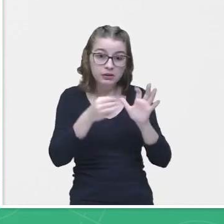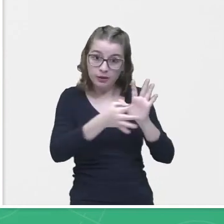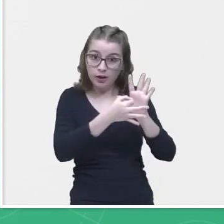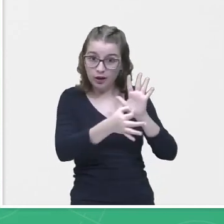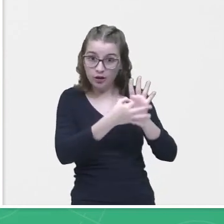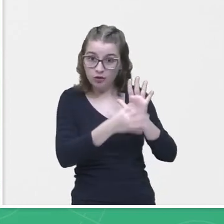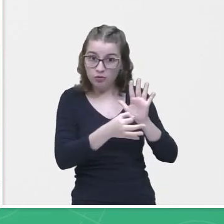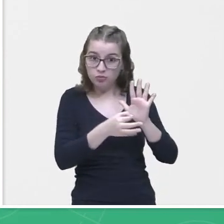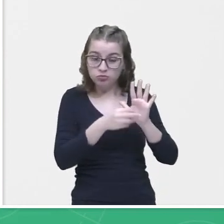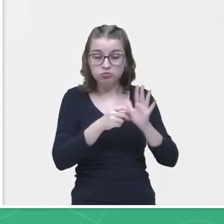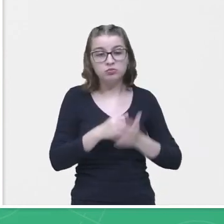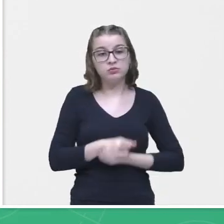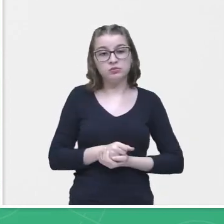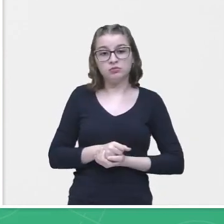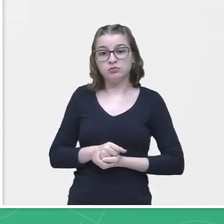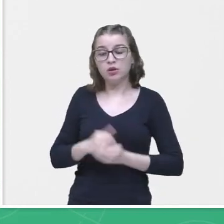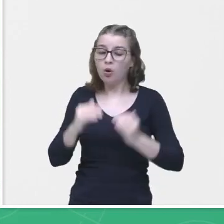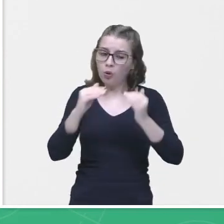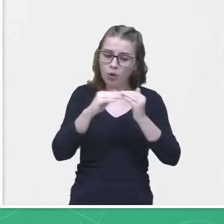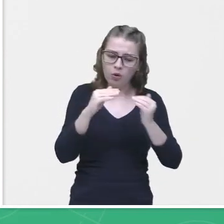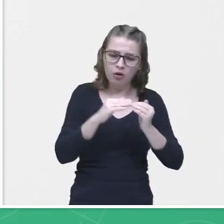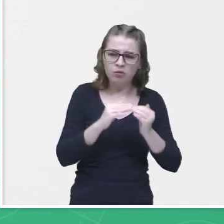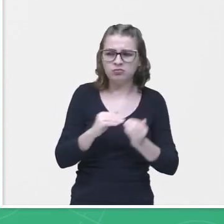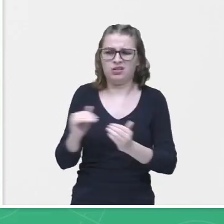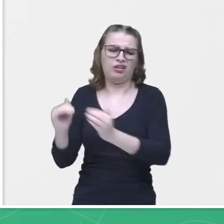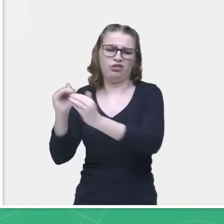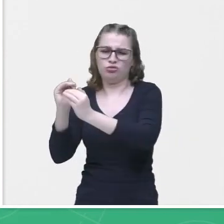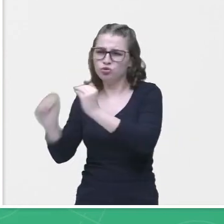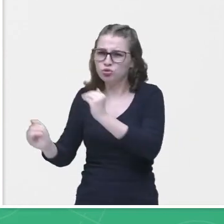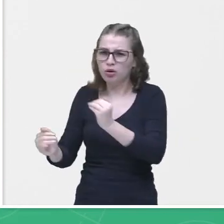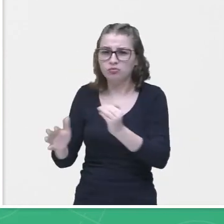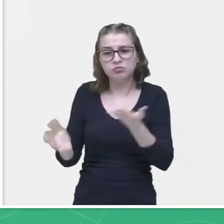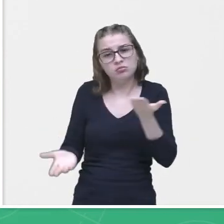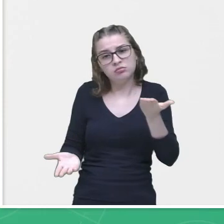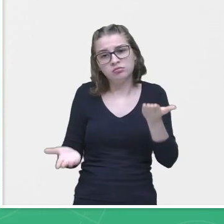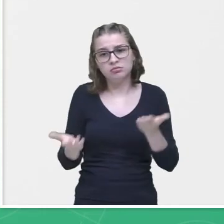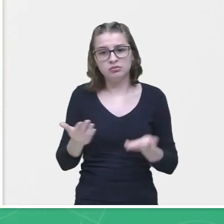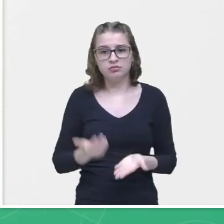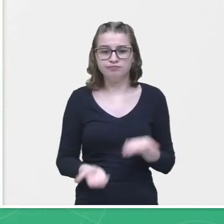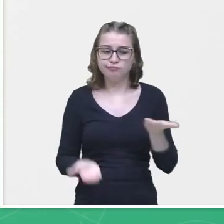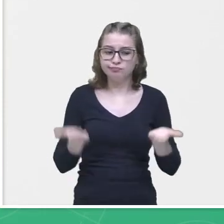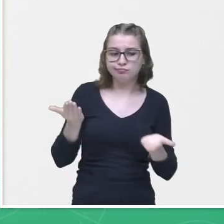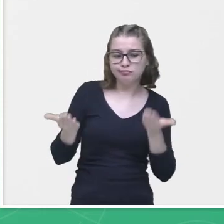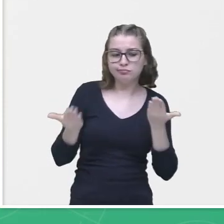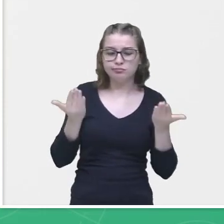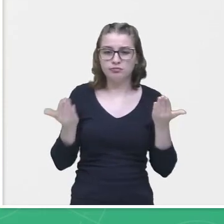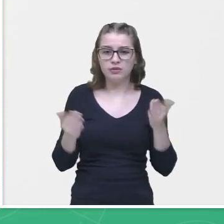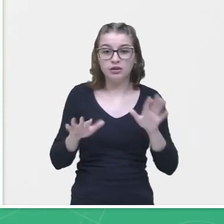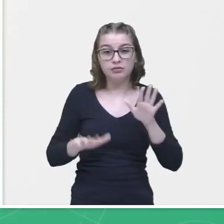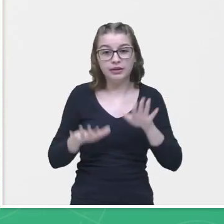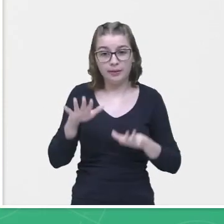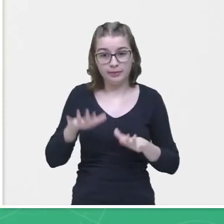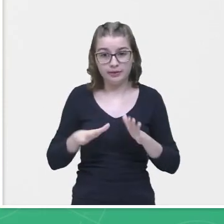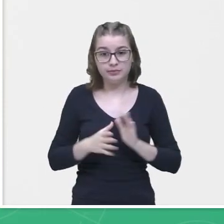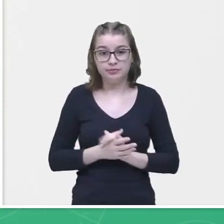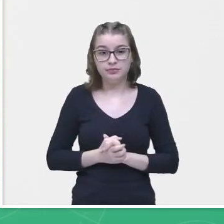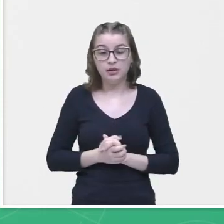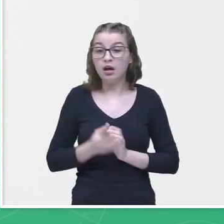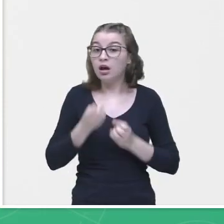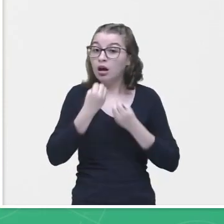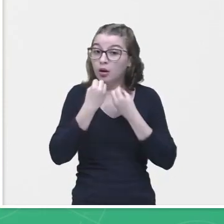posso concordar, outro pode não concordar, mas é exatamente isso, aliás, é exatamente isso